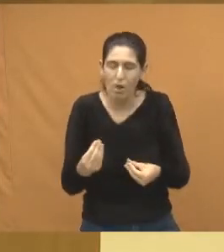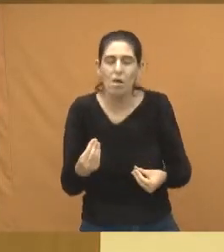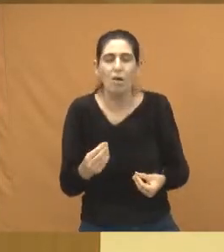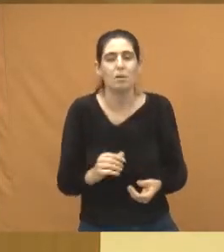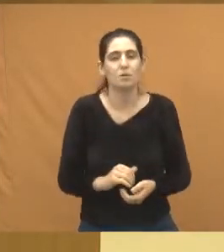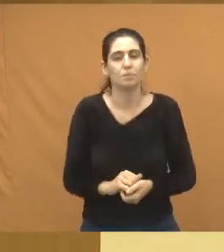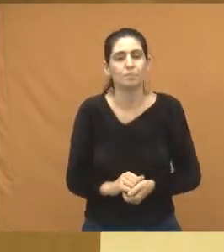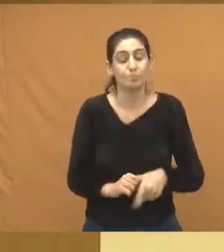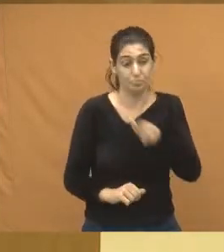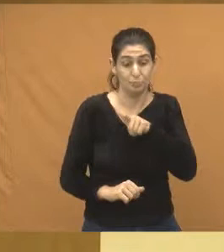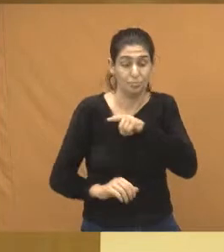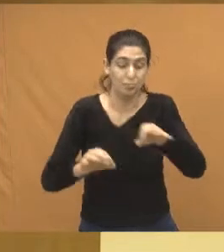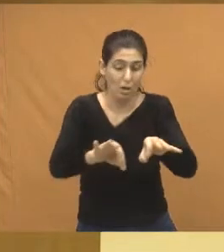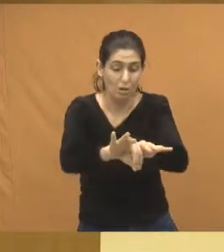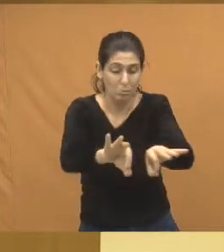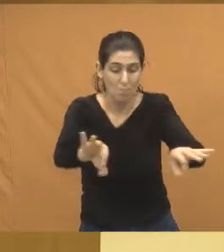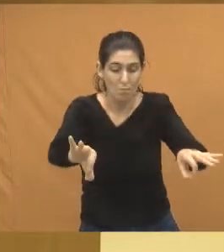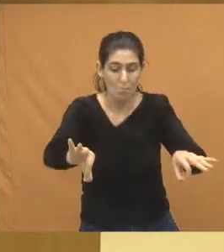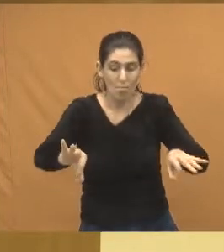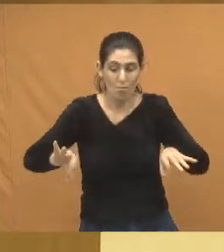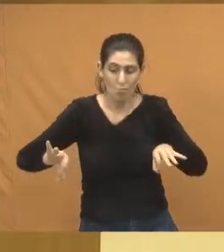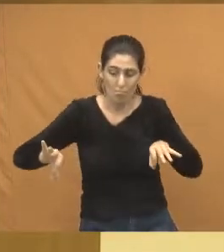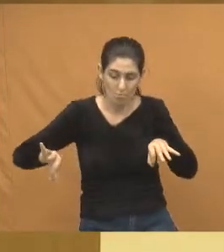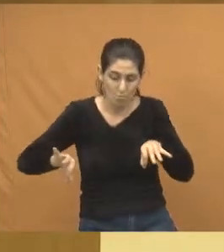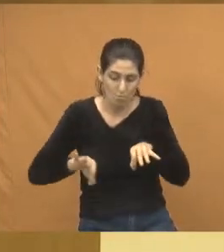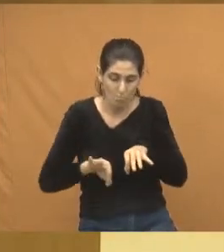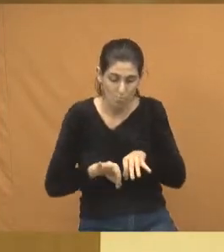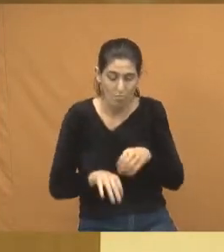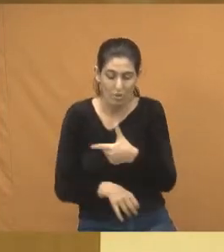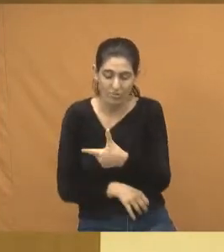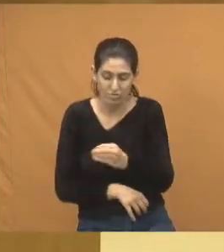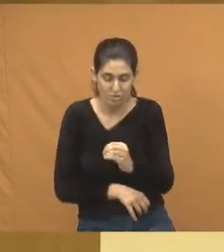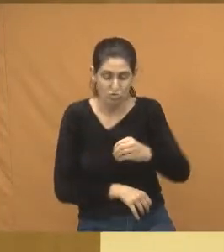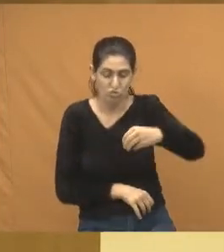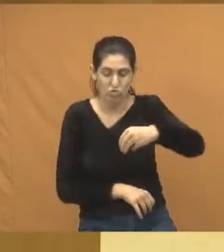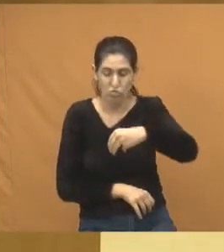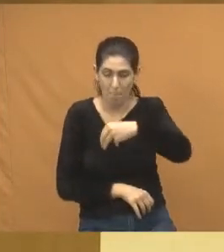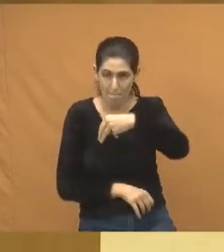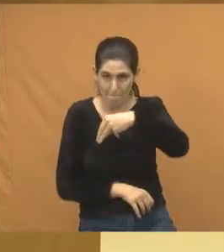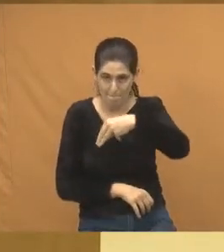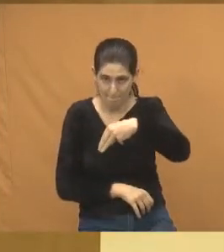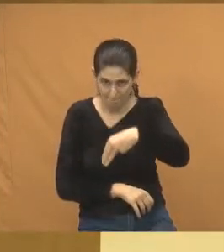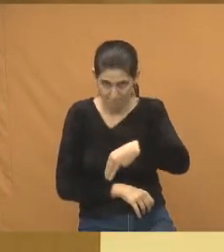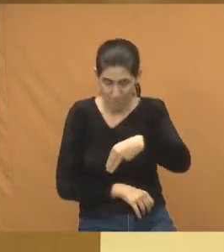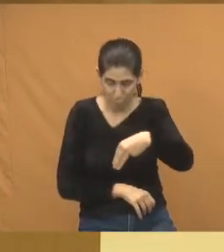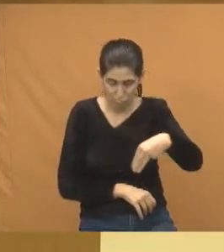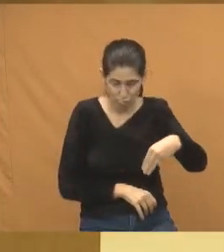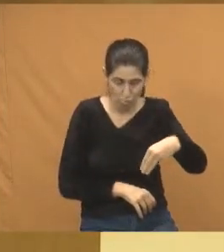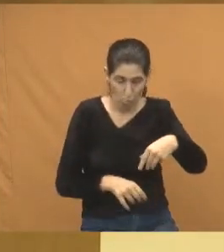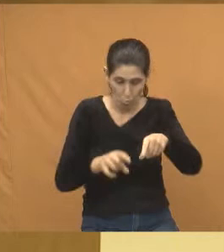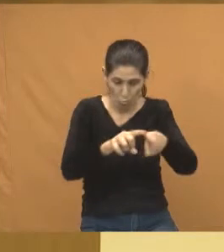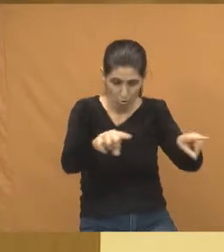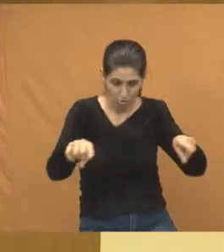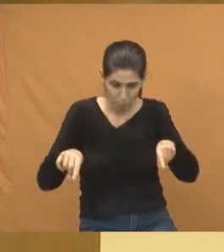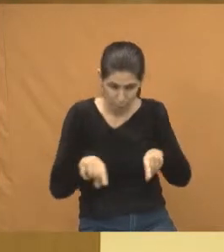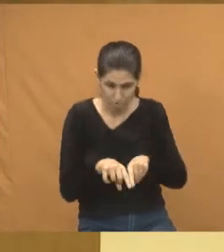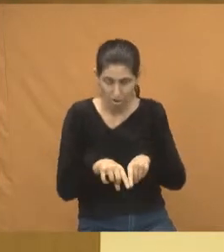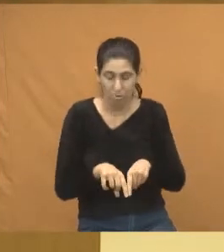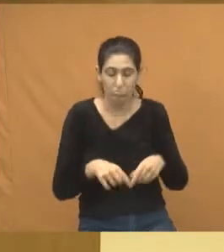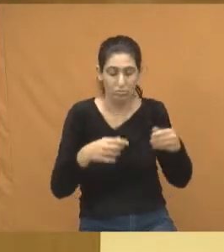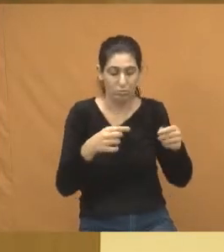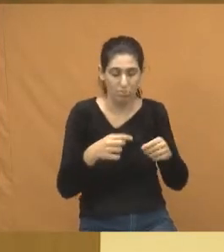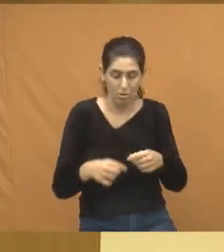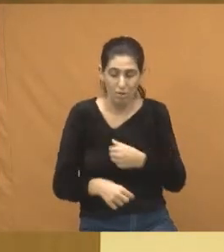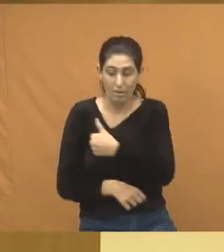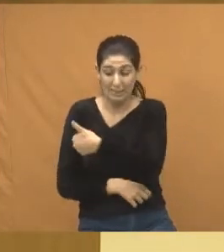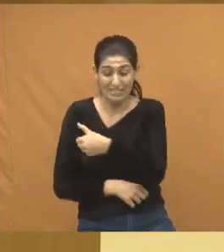tem uma determinada metragem que as pessoas podem criar, né? 20 metros quadrados de quintal e 10 dessa